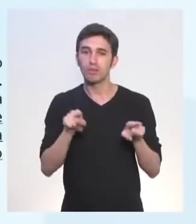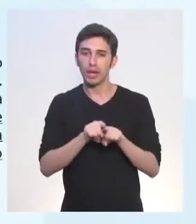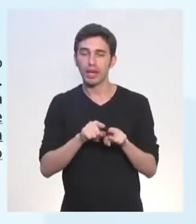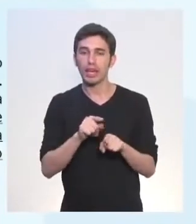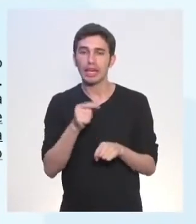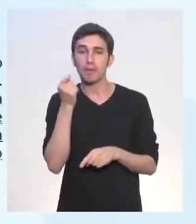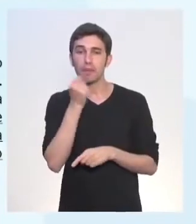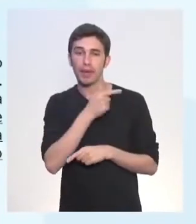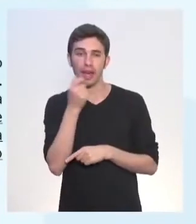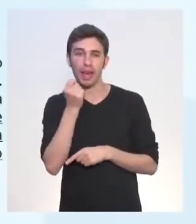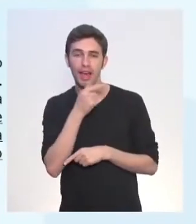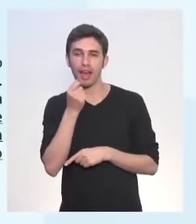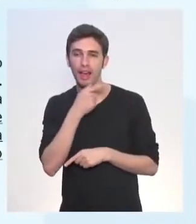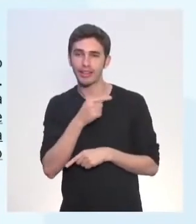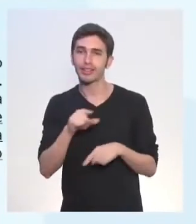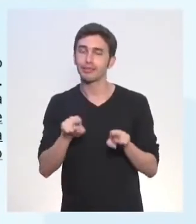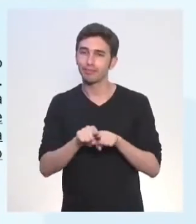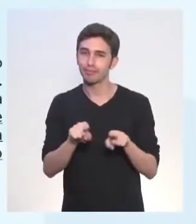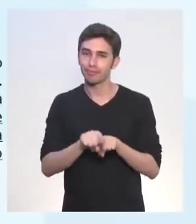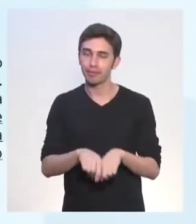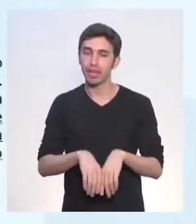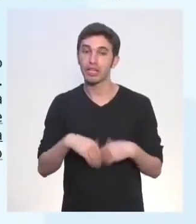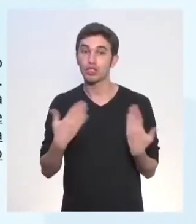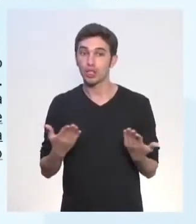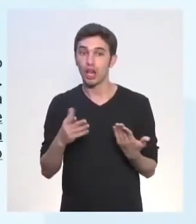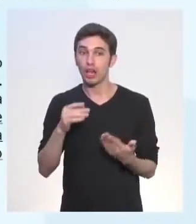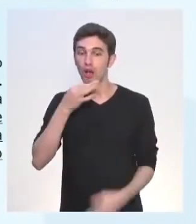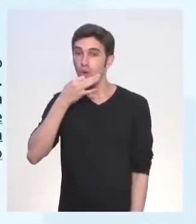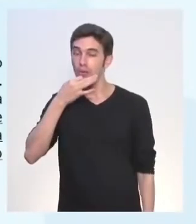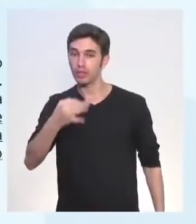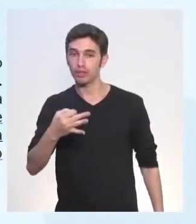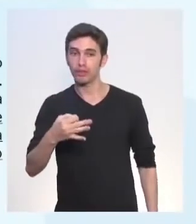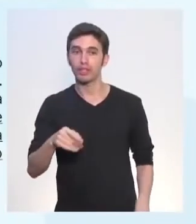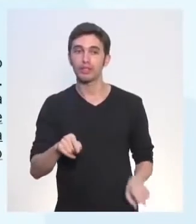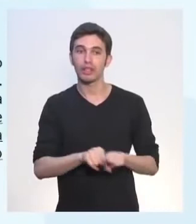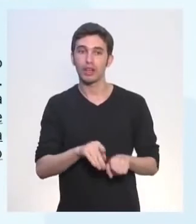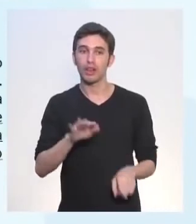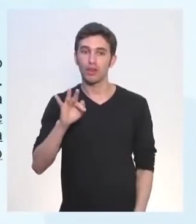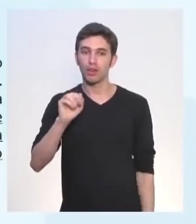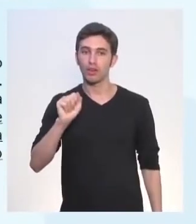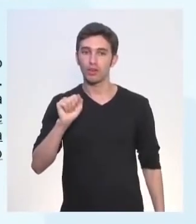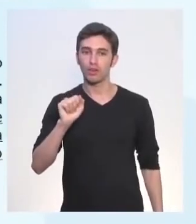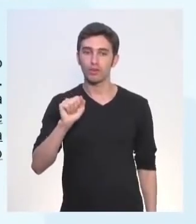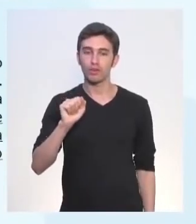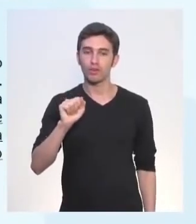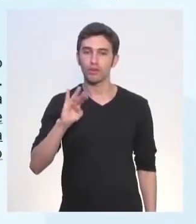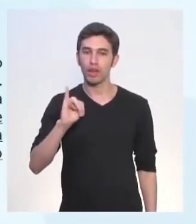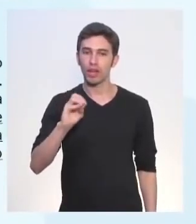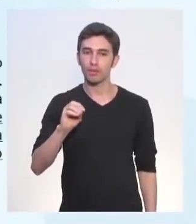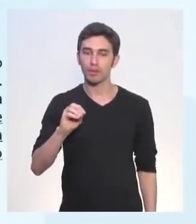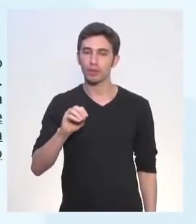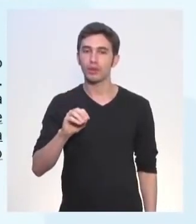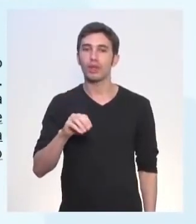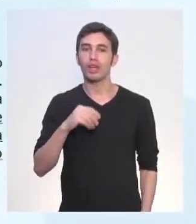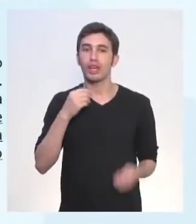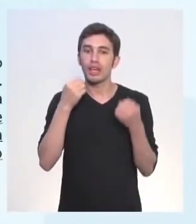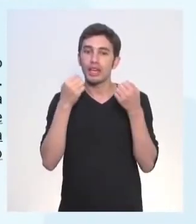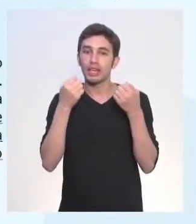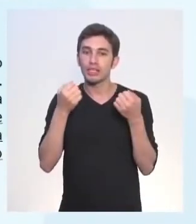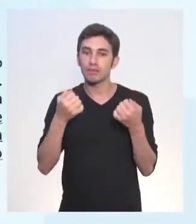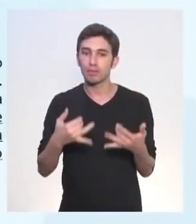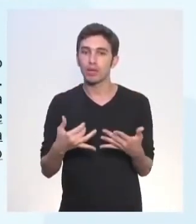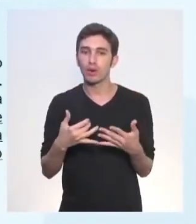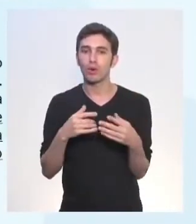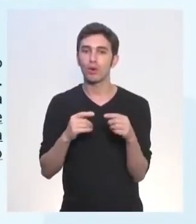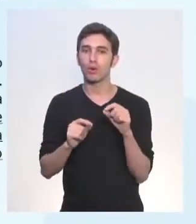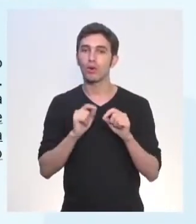humor. Já o ponto de vista, Fábio Zanini, editor da seção Poder da Folha de São Paulo, comenta o